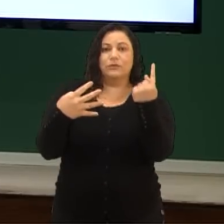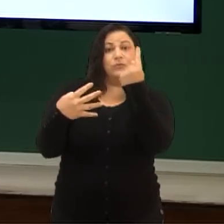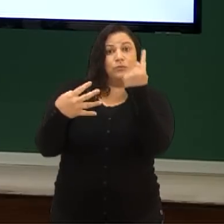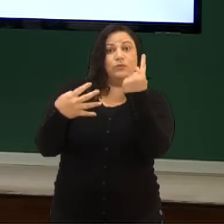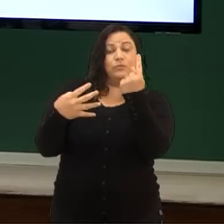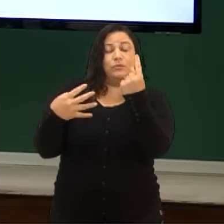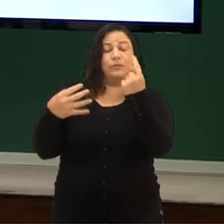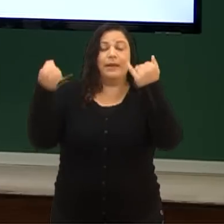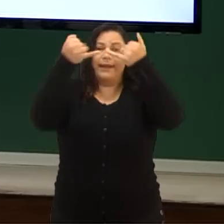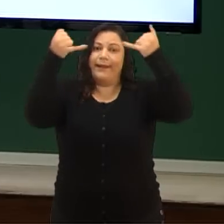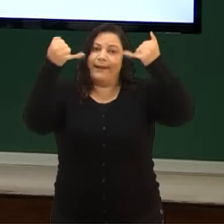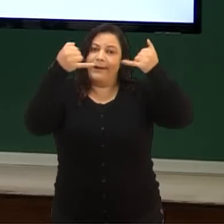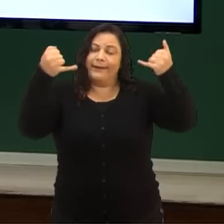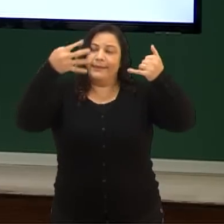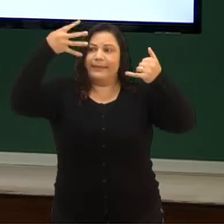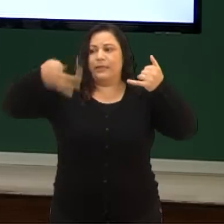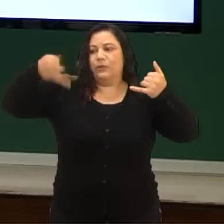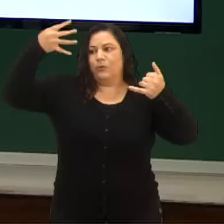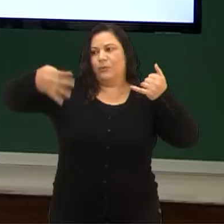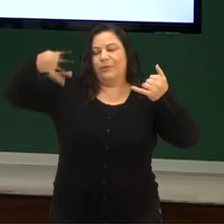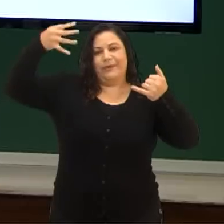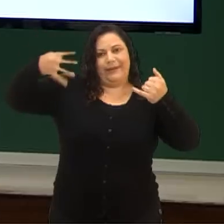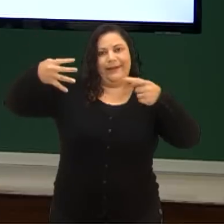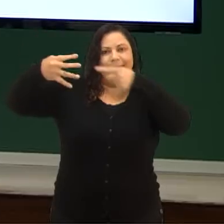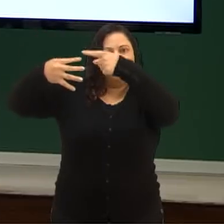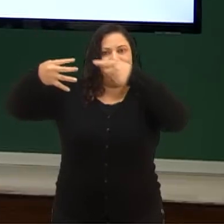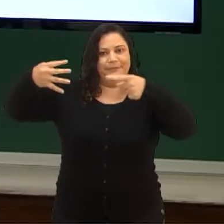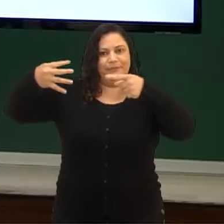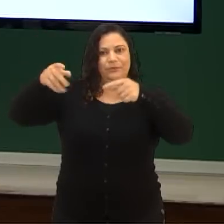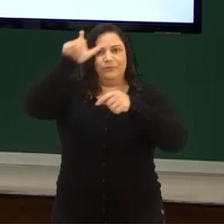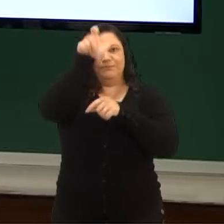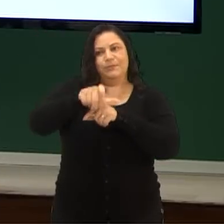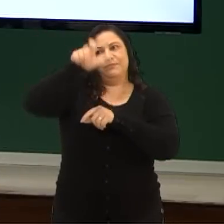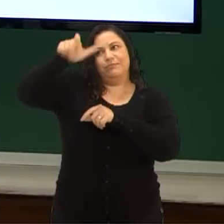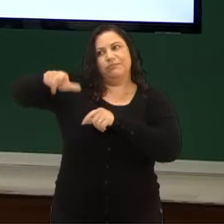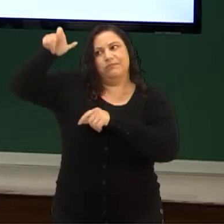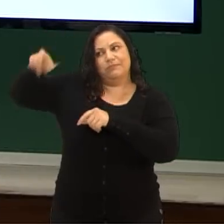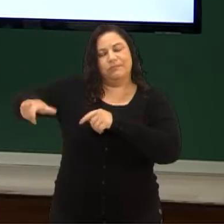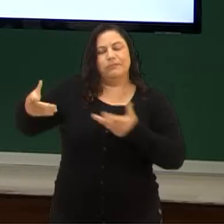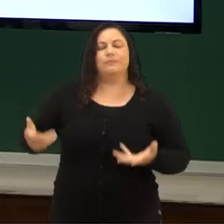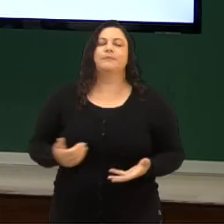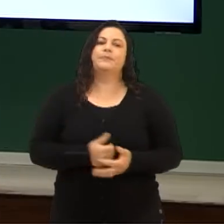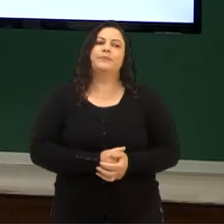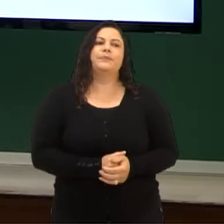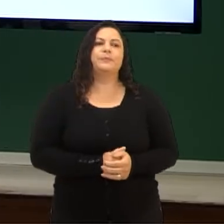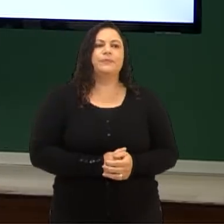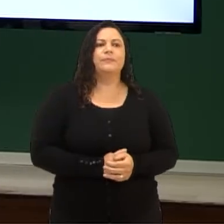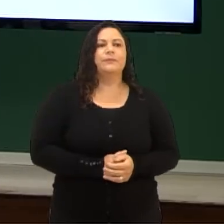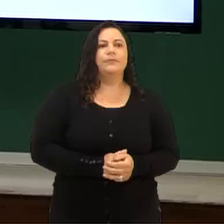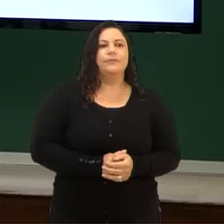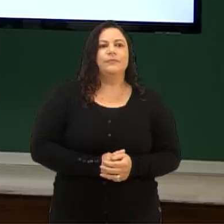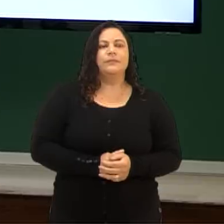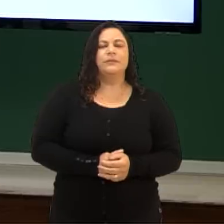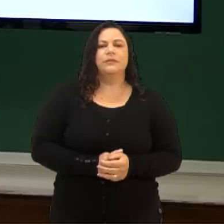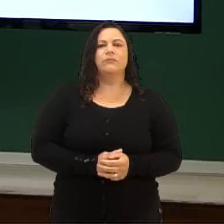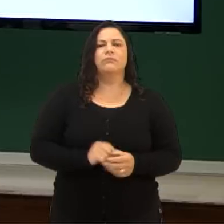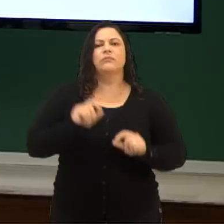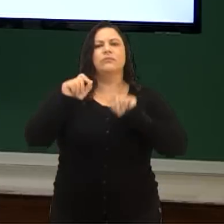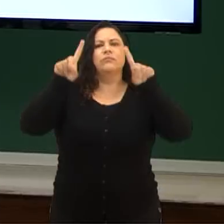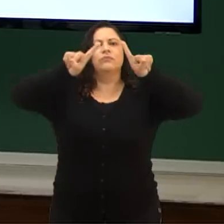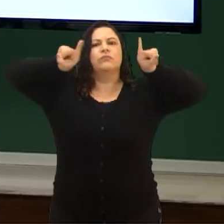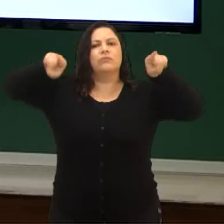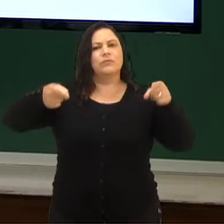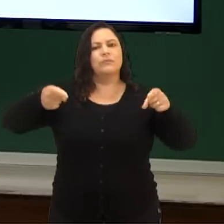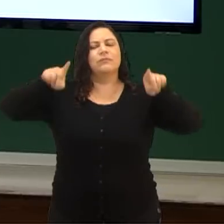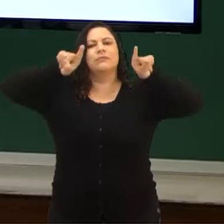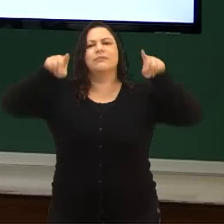e 4 colunas. Da mesma maneira, a matriz coluna. Mesma ideia. Matriz do tipo. A gente coloca essa